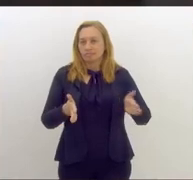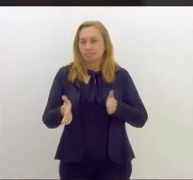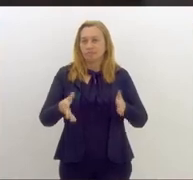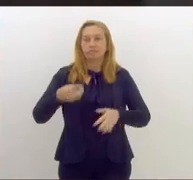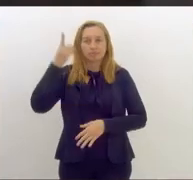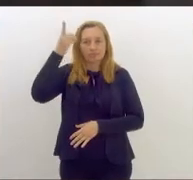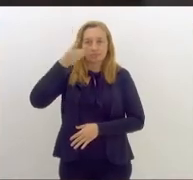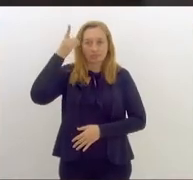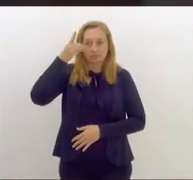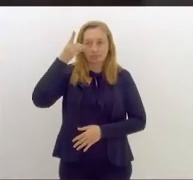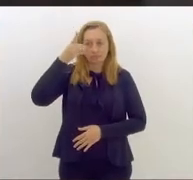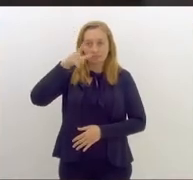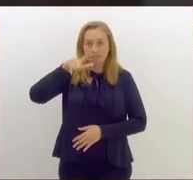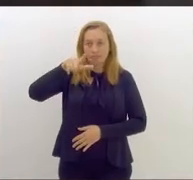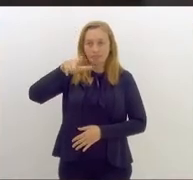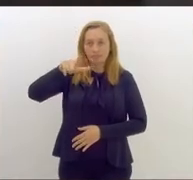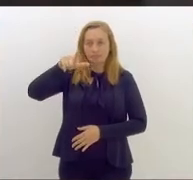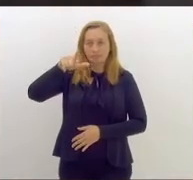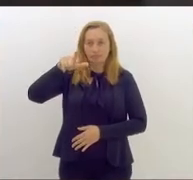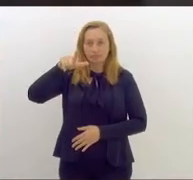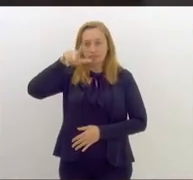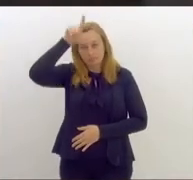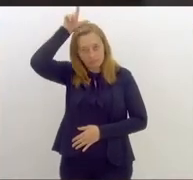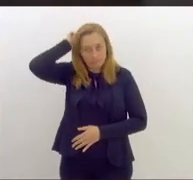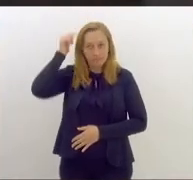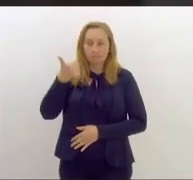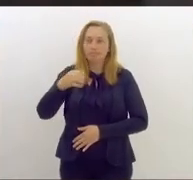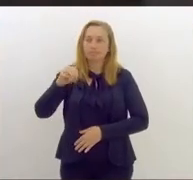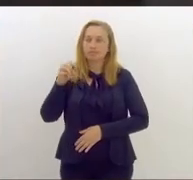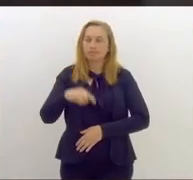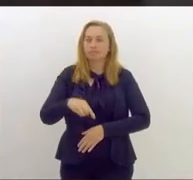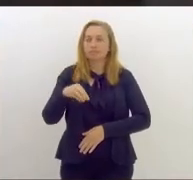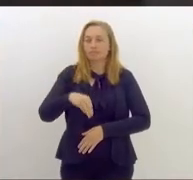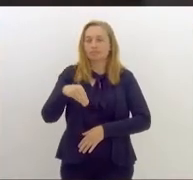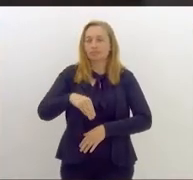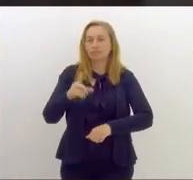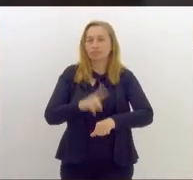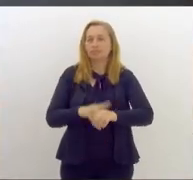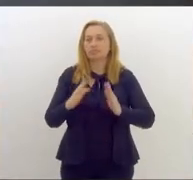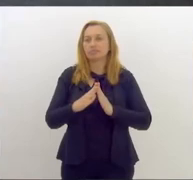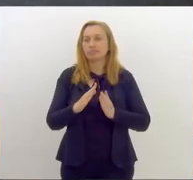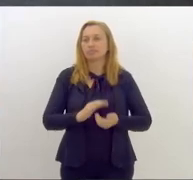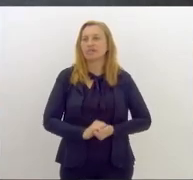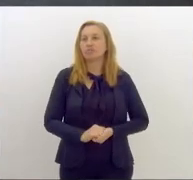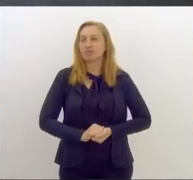é o Deputado Luiz Paulo possa ser excelente 10 minutos de acordo com o tempo regimental